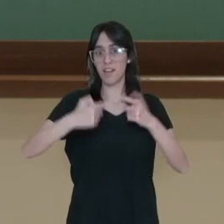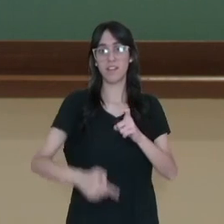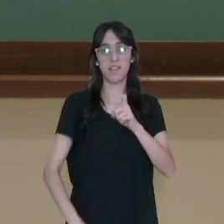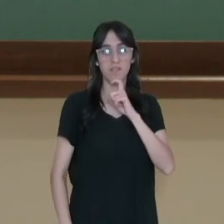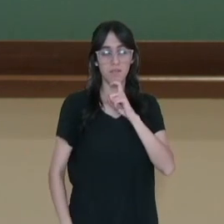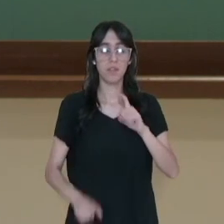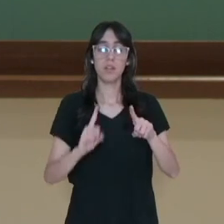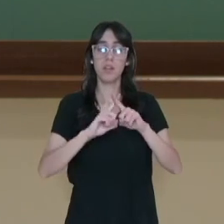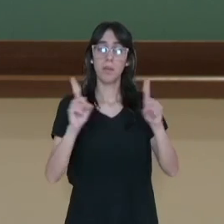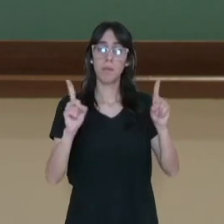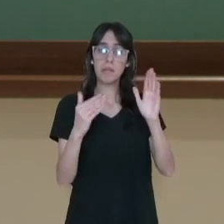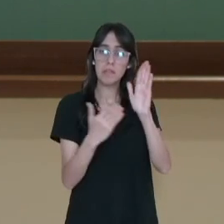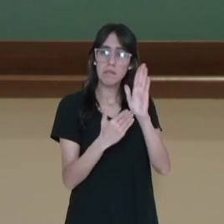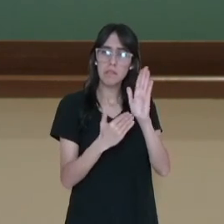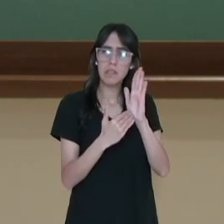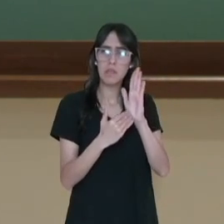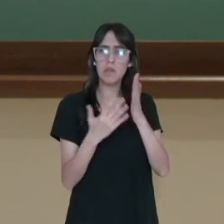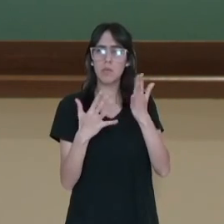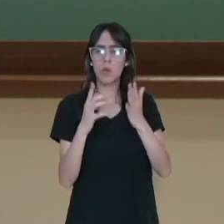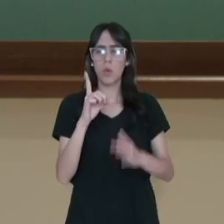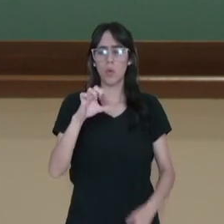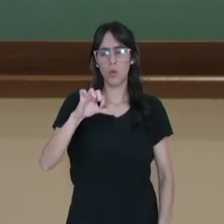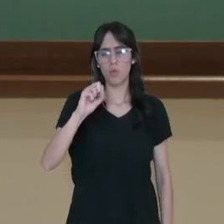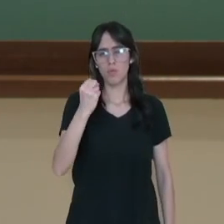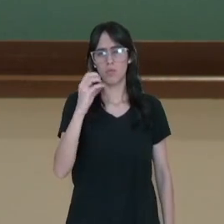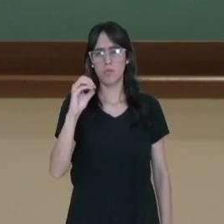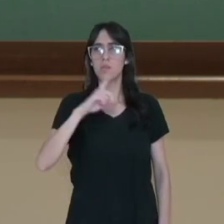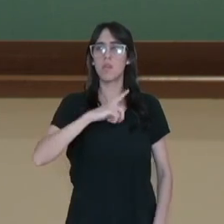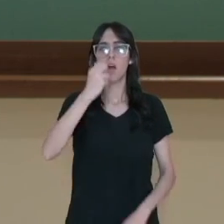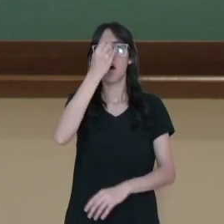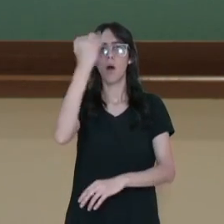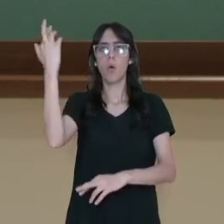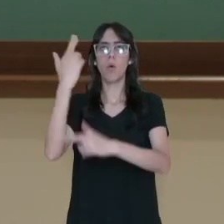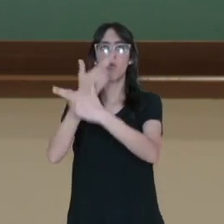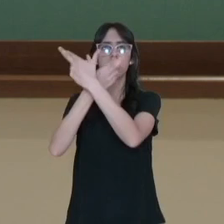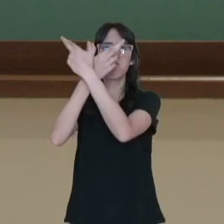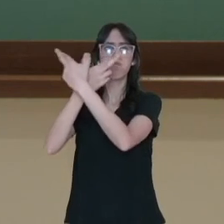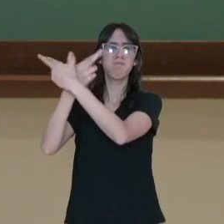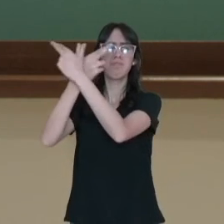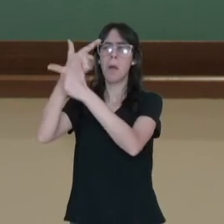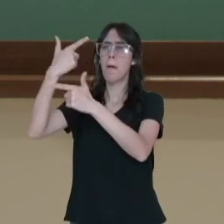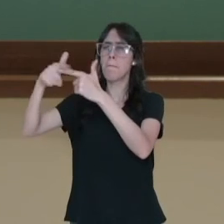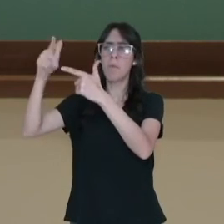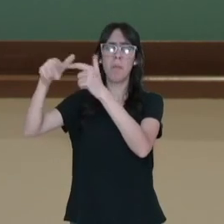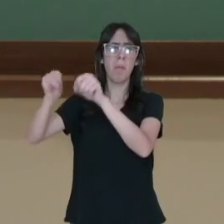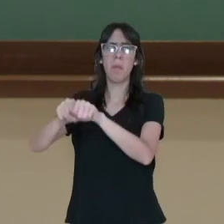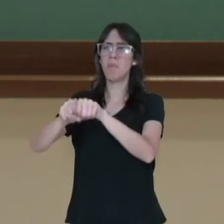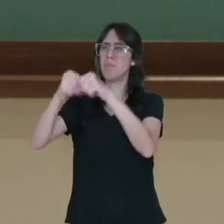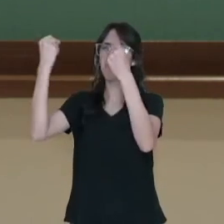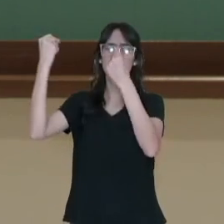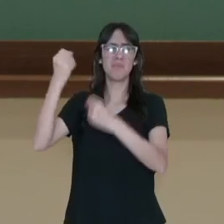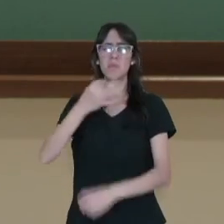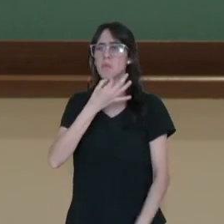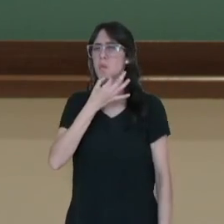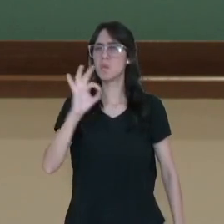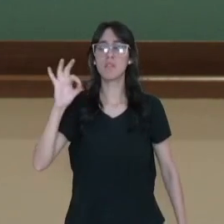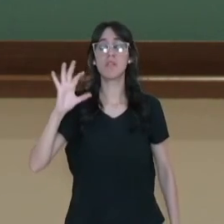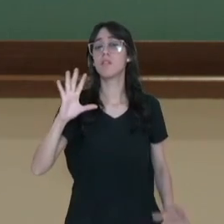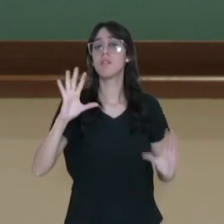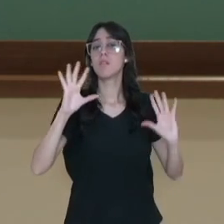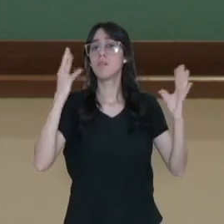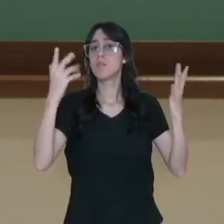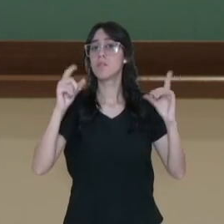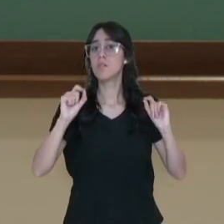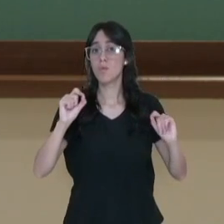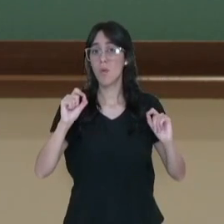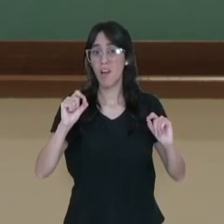da década de 1980, alguns satélites da União Soviética caíram, perderam operação, demonstrando aí definitivamente